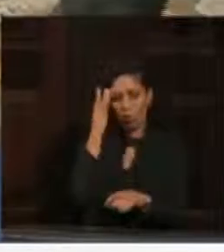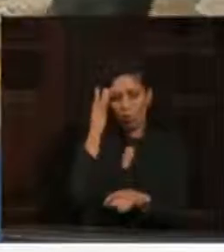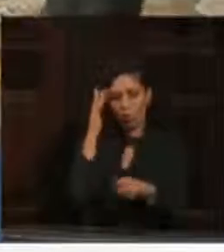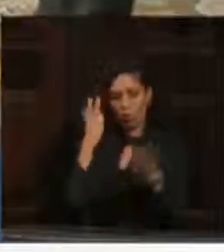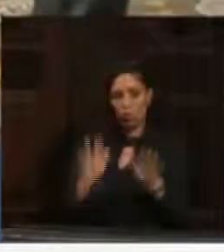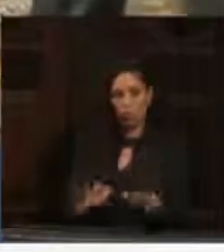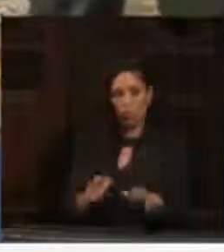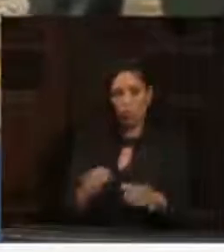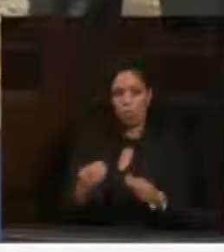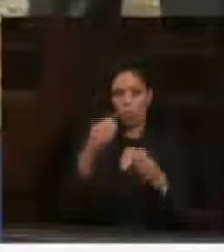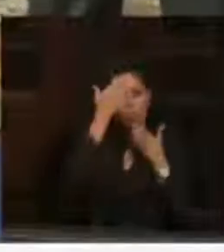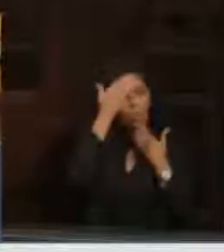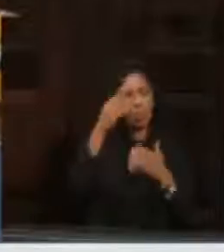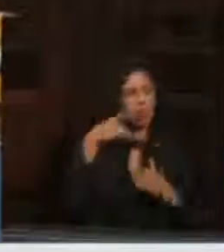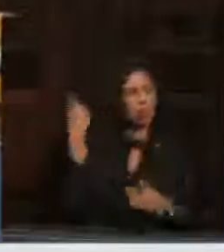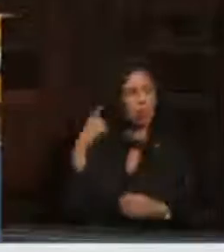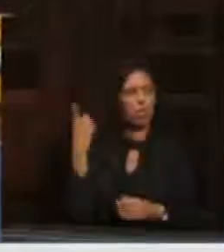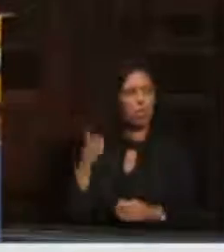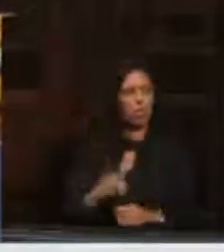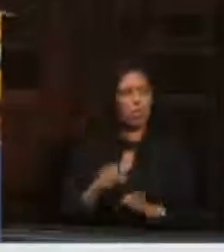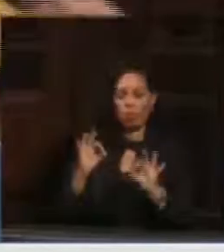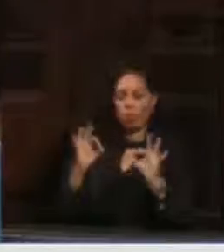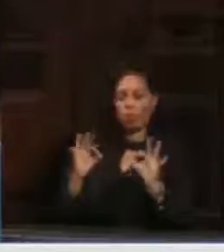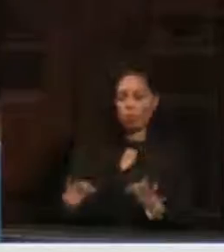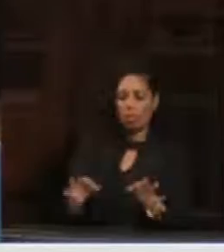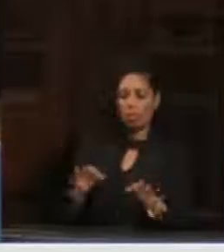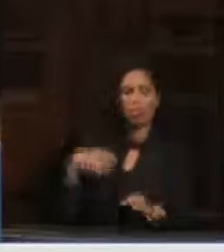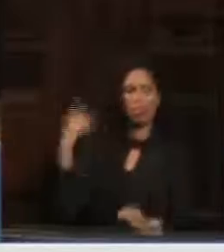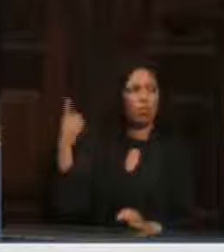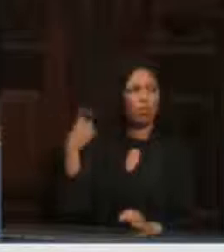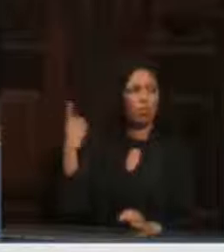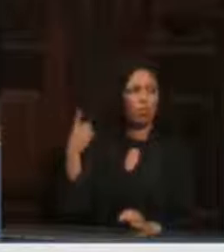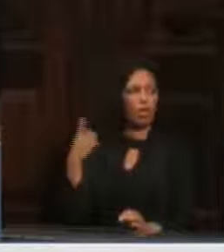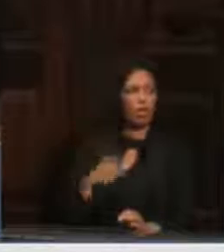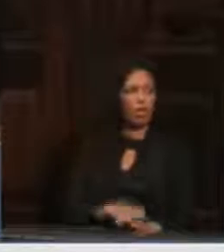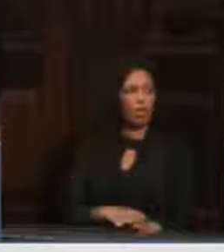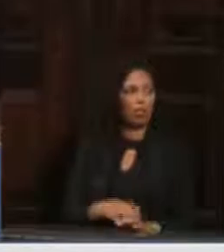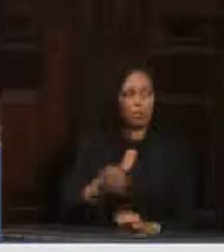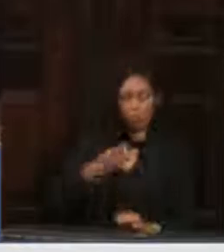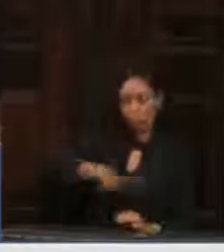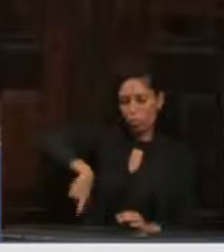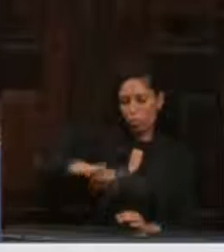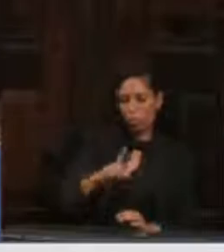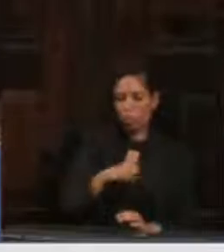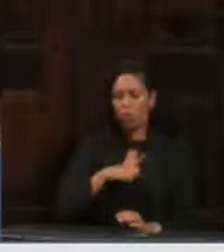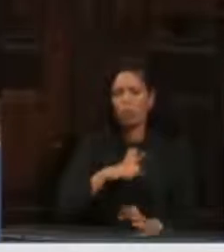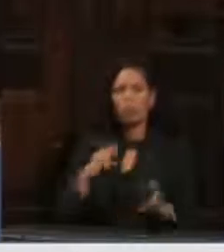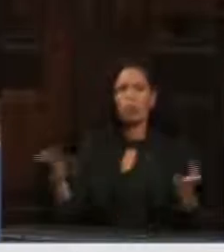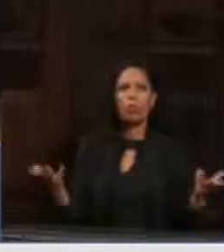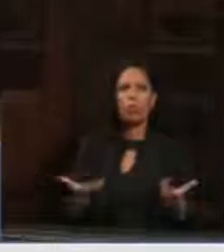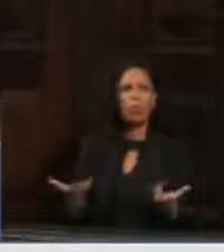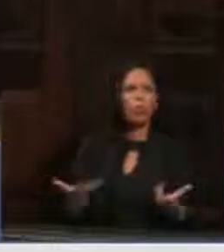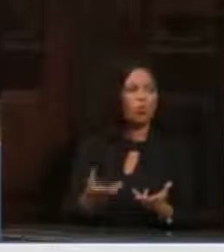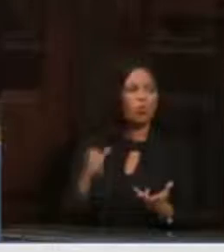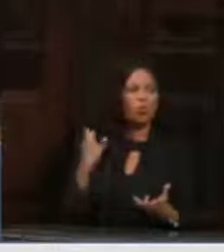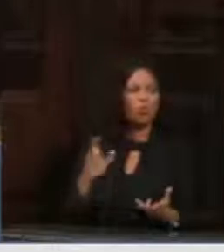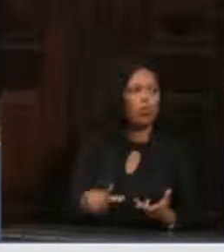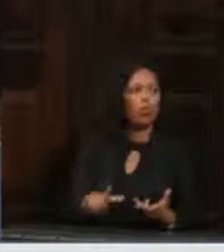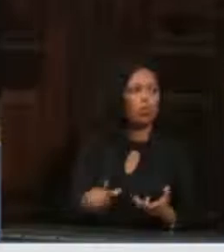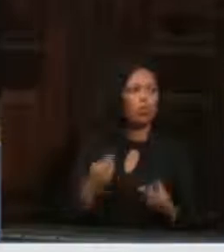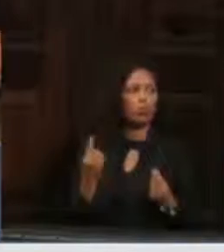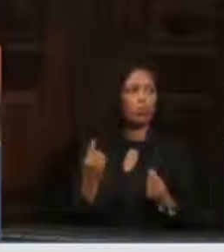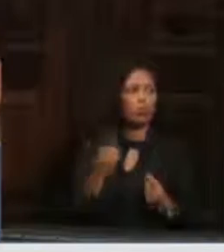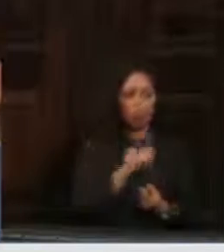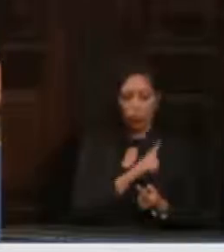Muito obrigada, deputada. Exatamente, deputada Mônica Francisco. O que a gente tem hoje é o